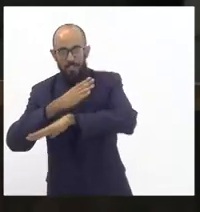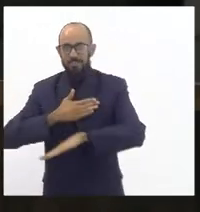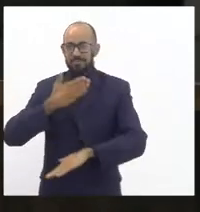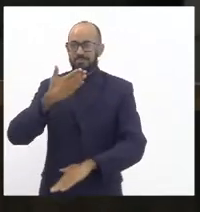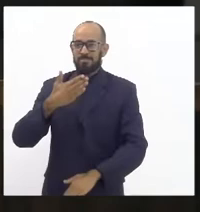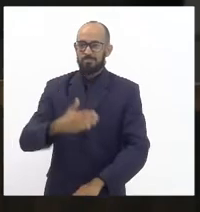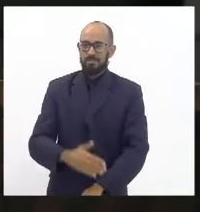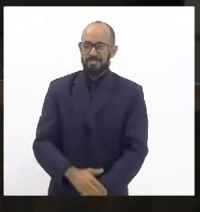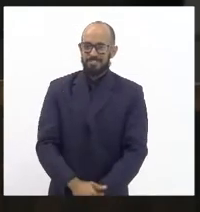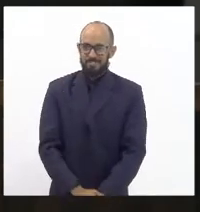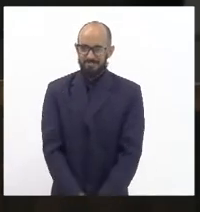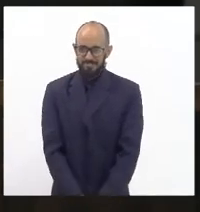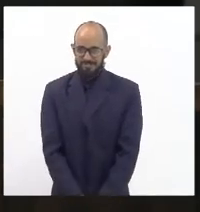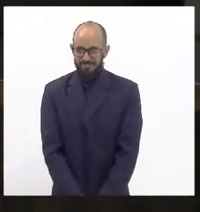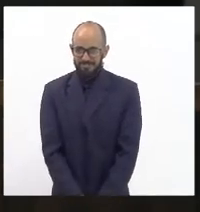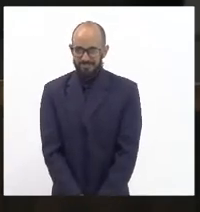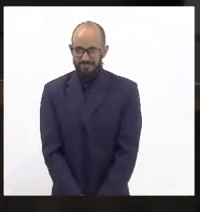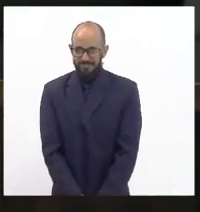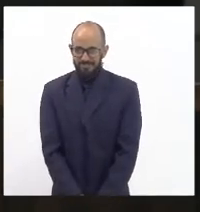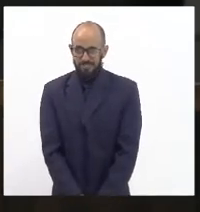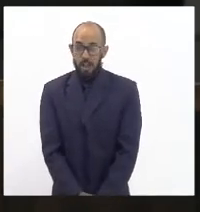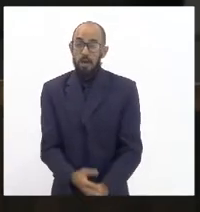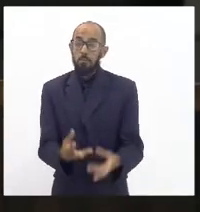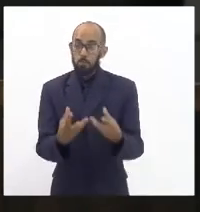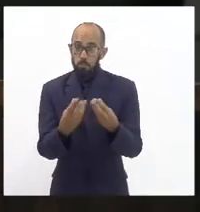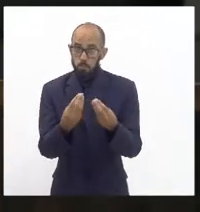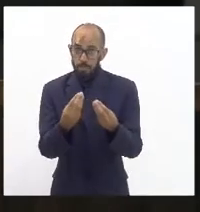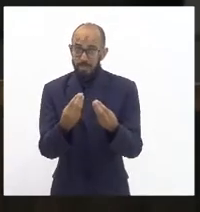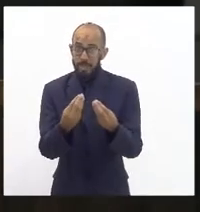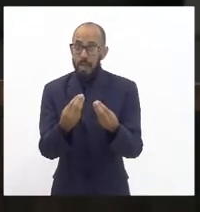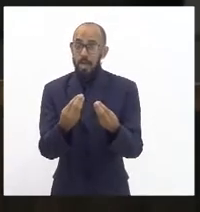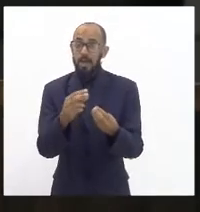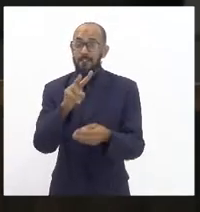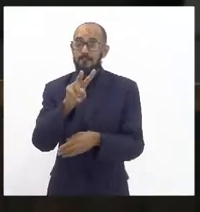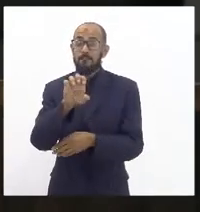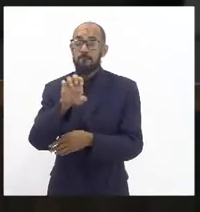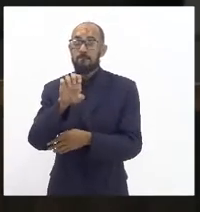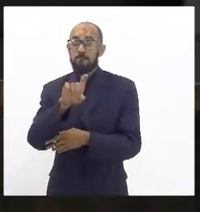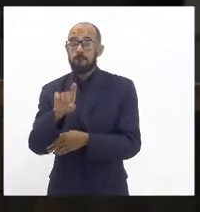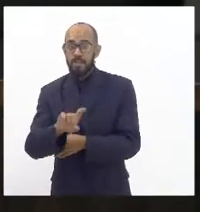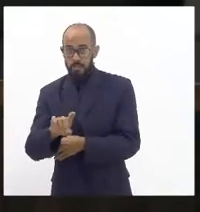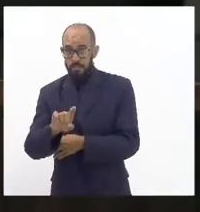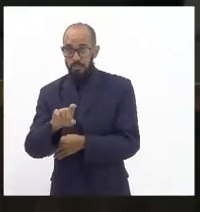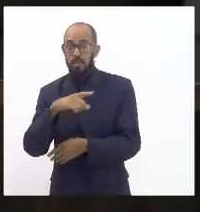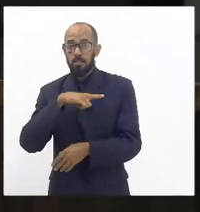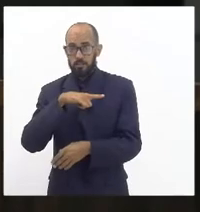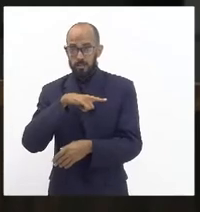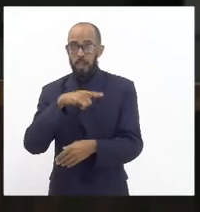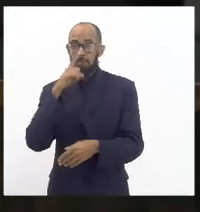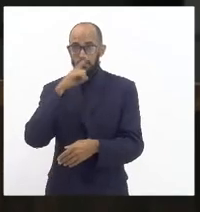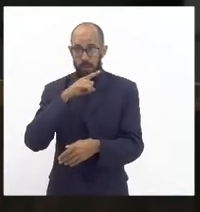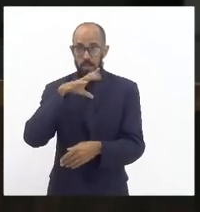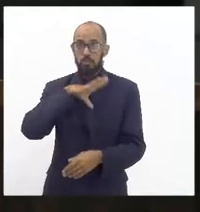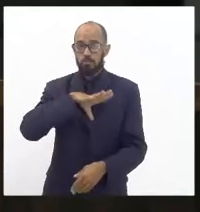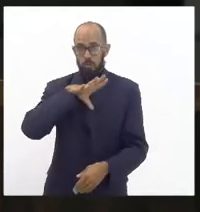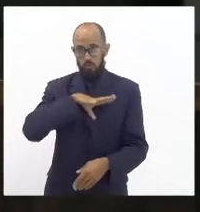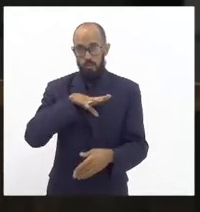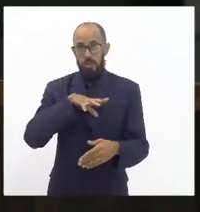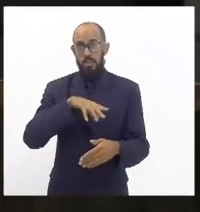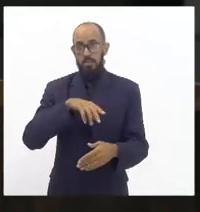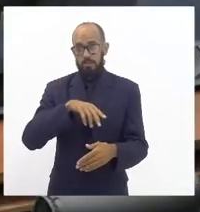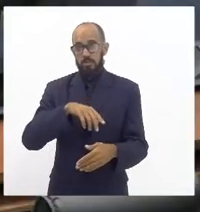espanto fala muita vez mesmo da forma que está escrito no poema mas esse é o Olavo